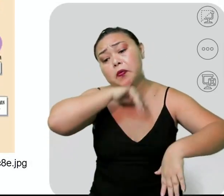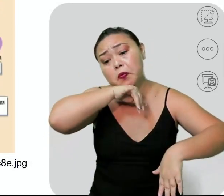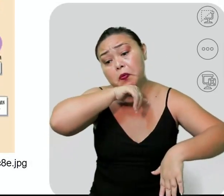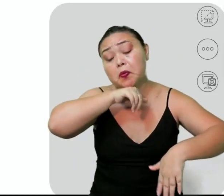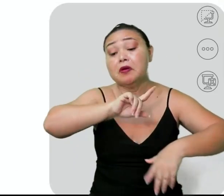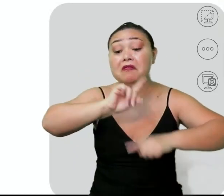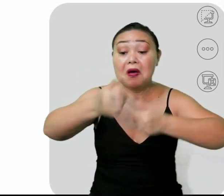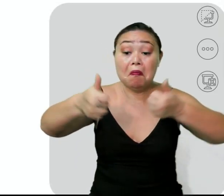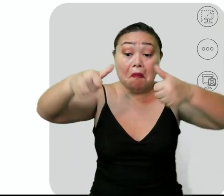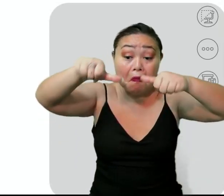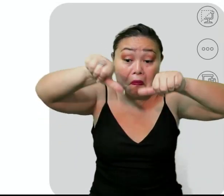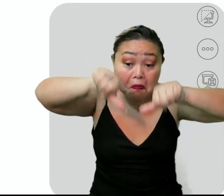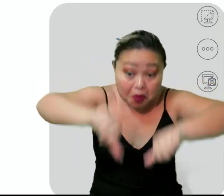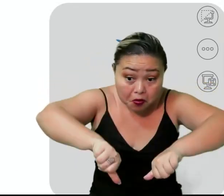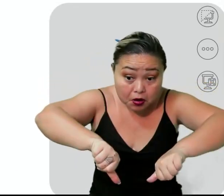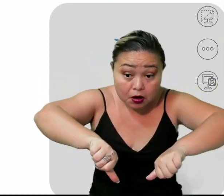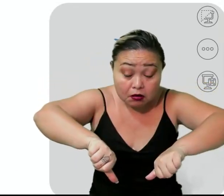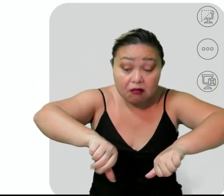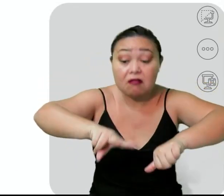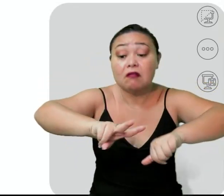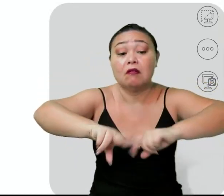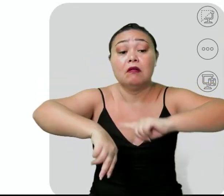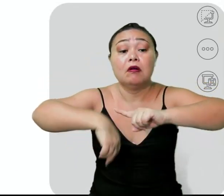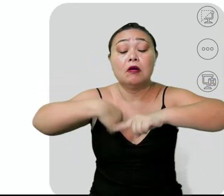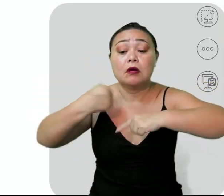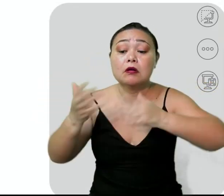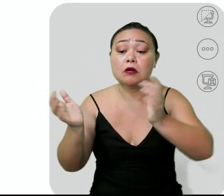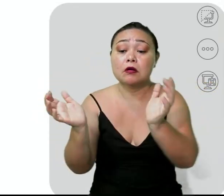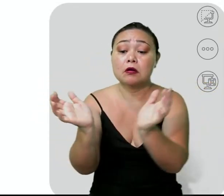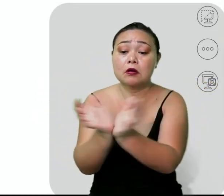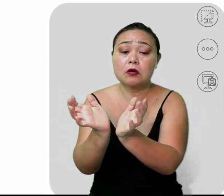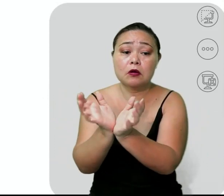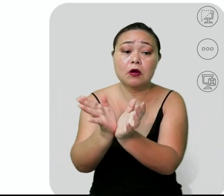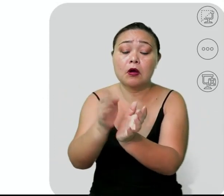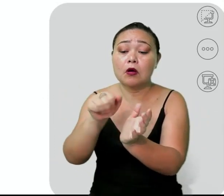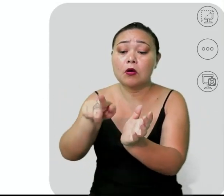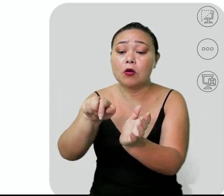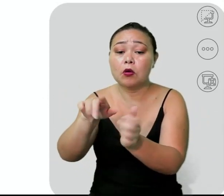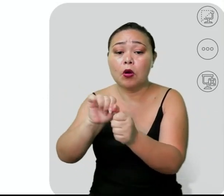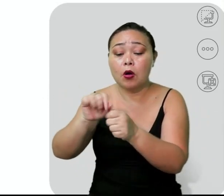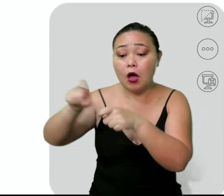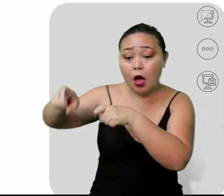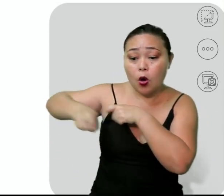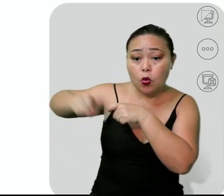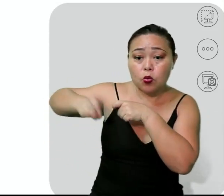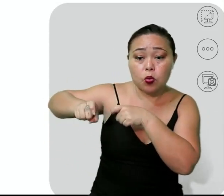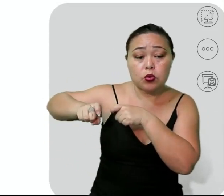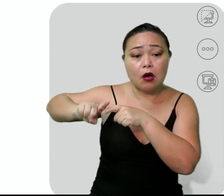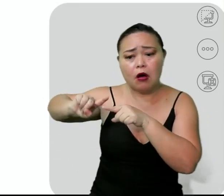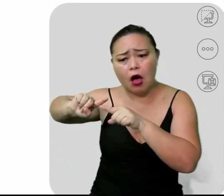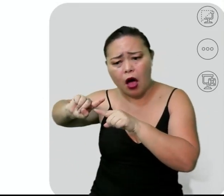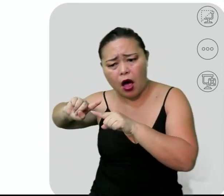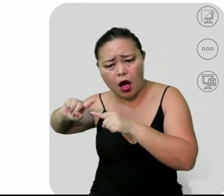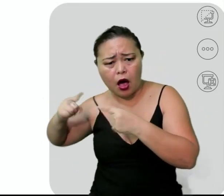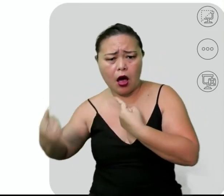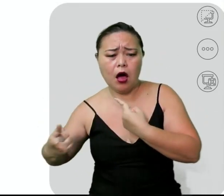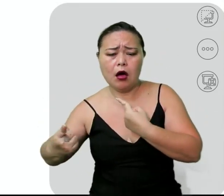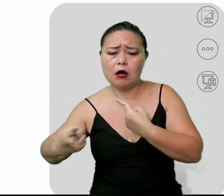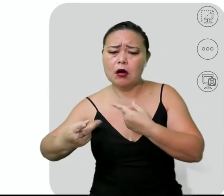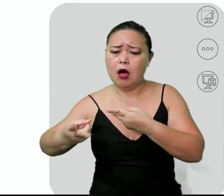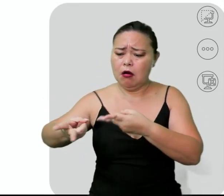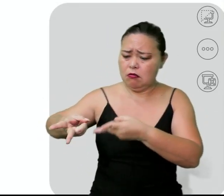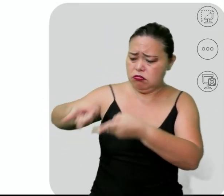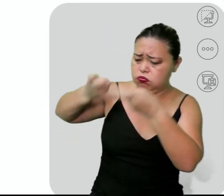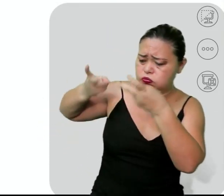piorar, né? Olha lá. A burguesia e os camponeses revoltaram-se contra a